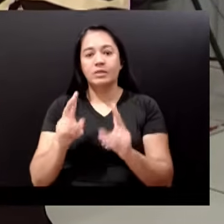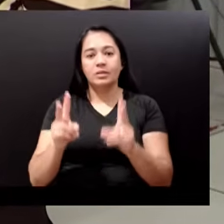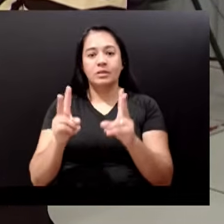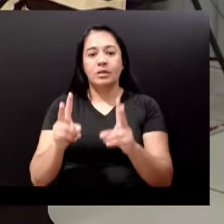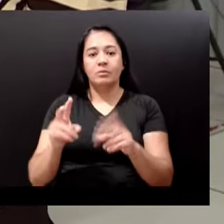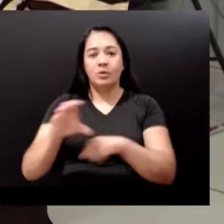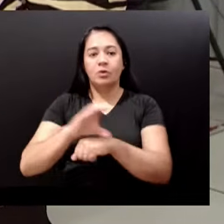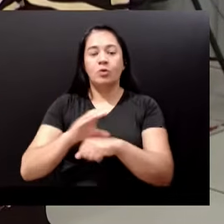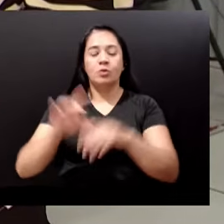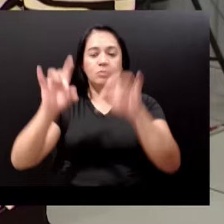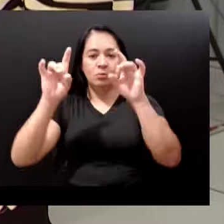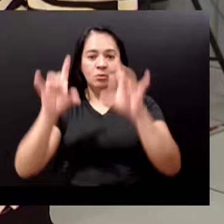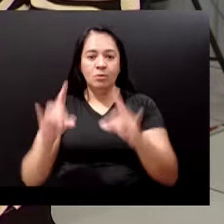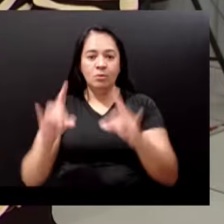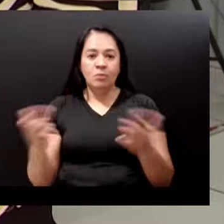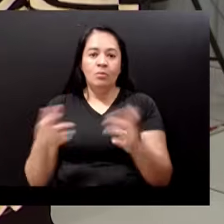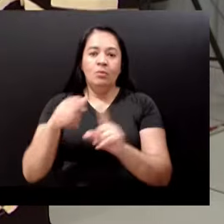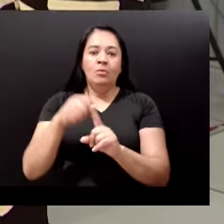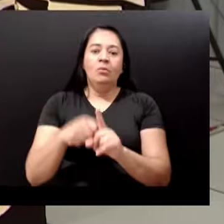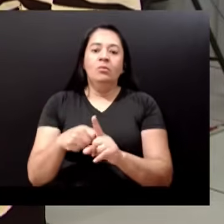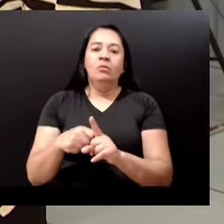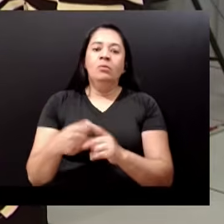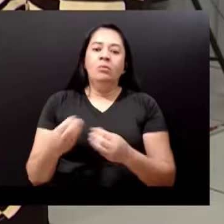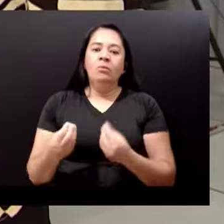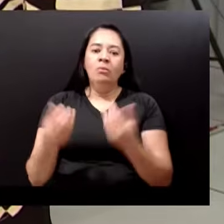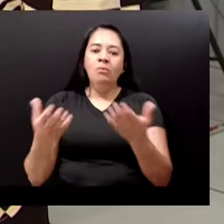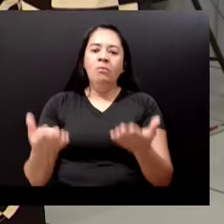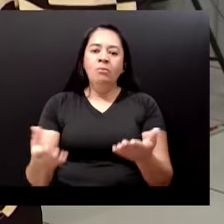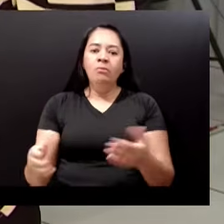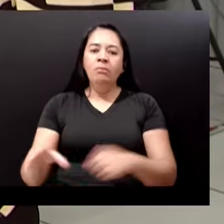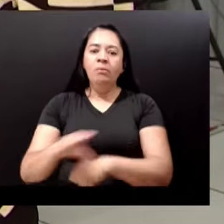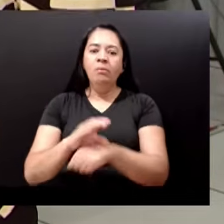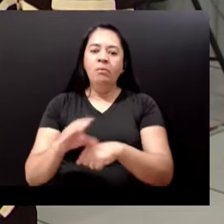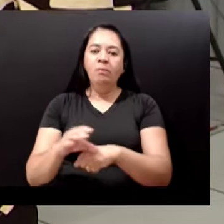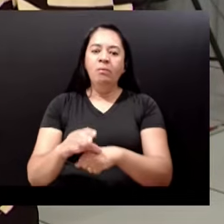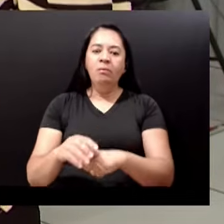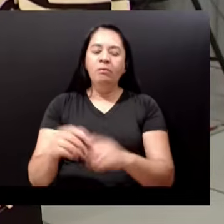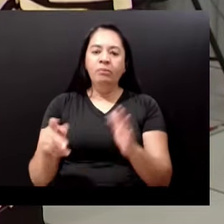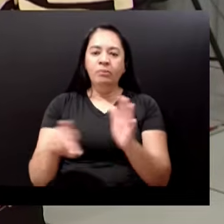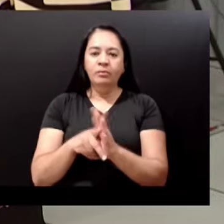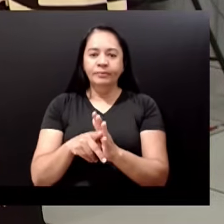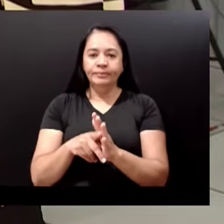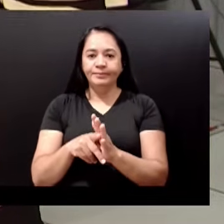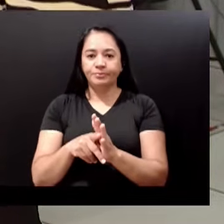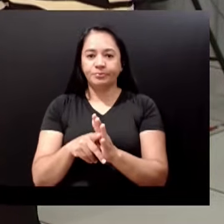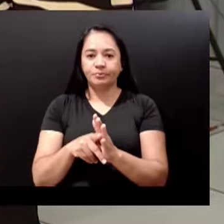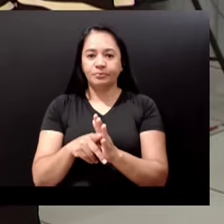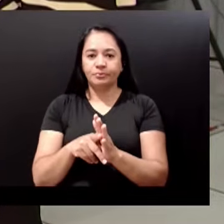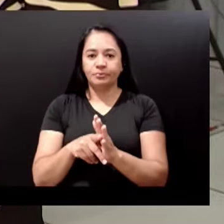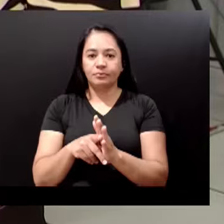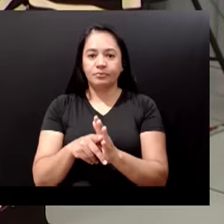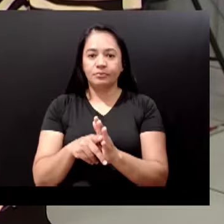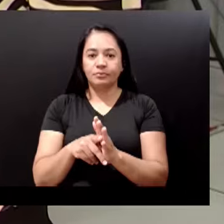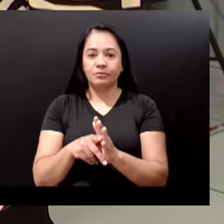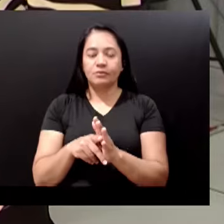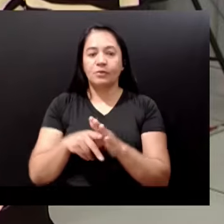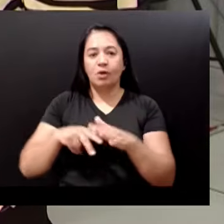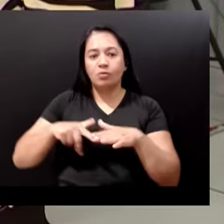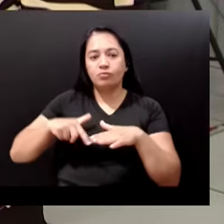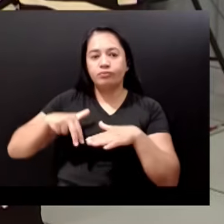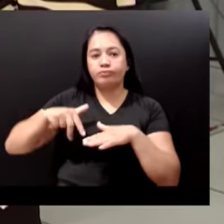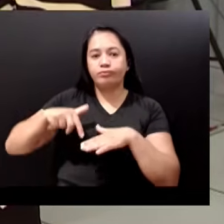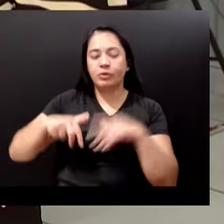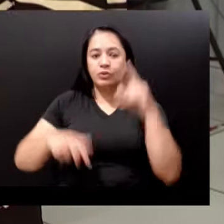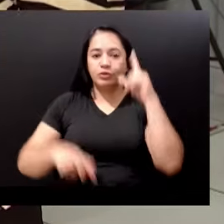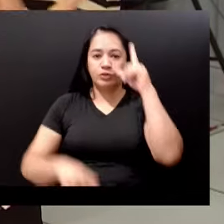Esse mês ela está oferecendo cursos para ajudar a deambulação, né, pessoas que têm a marcha reduzida. E ela está dando um